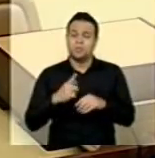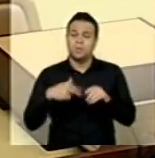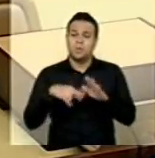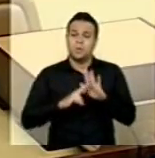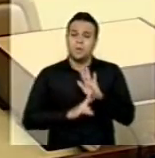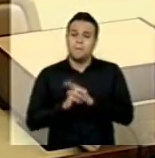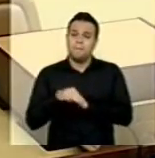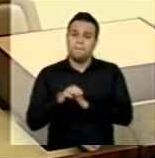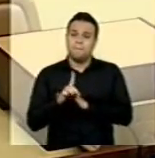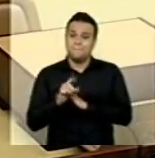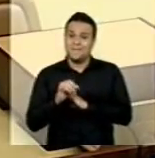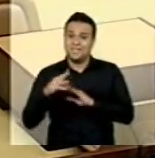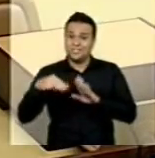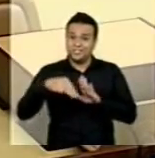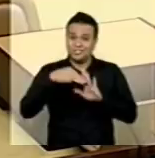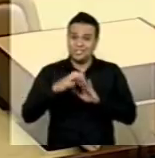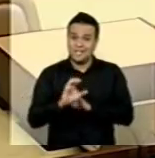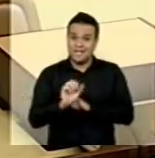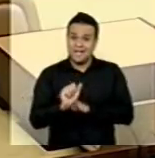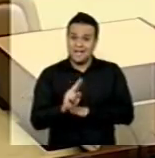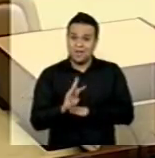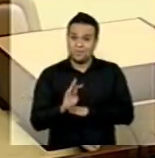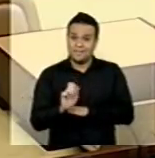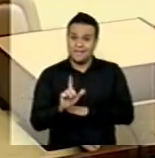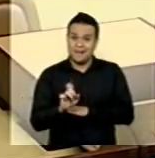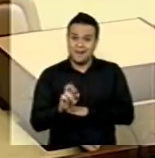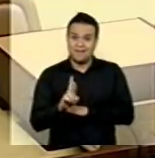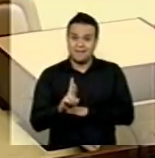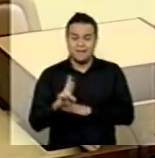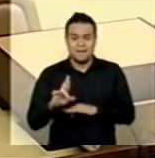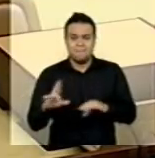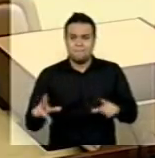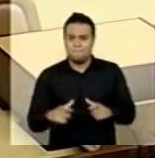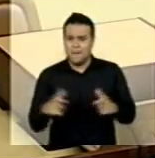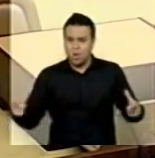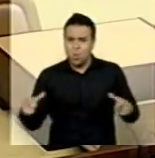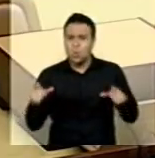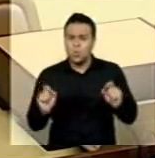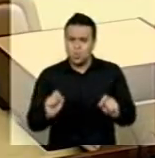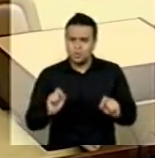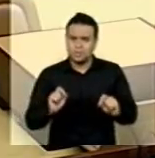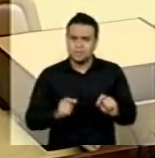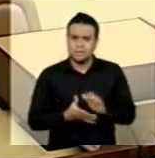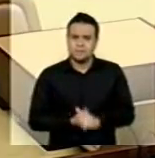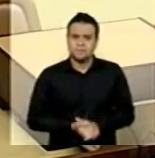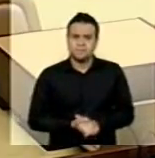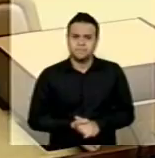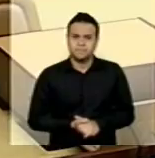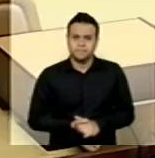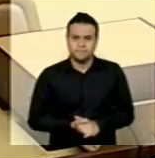cauteladora, exigida maioria absoluta, ou seja,